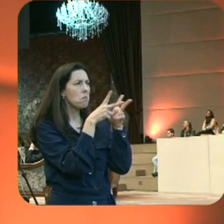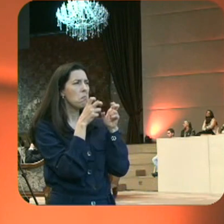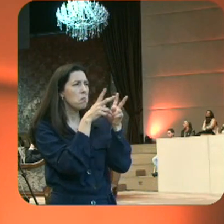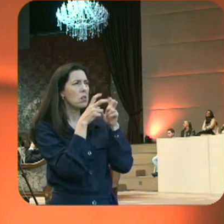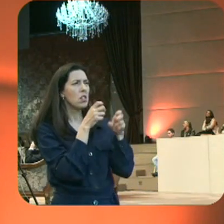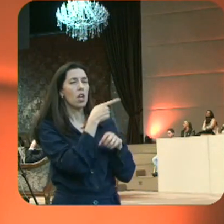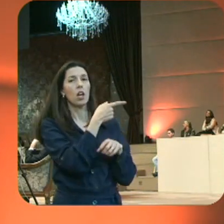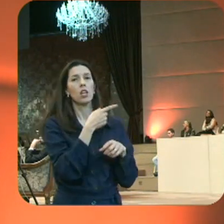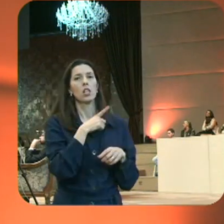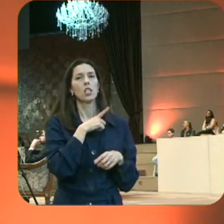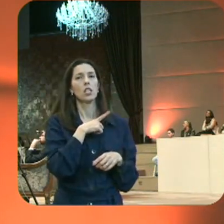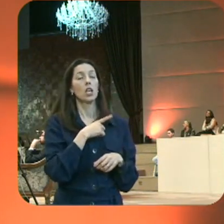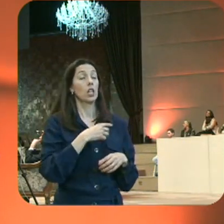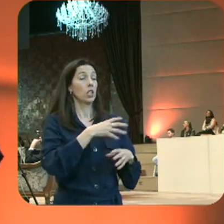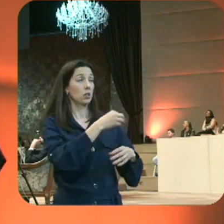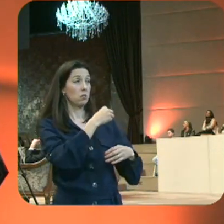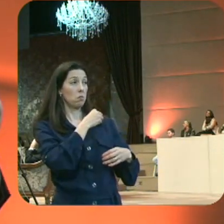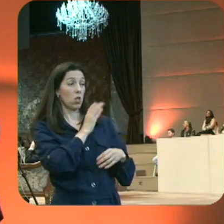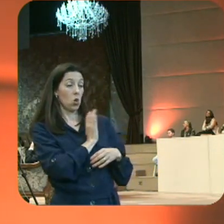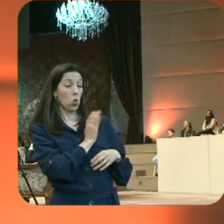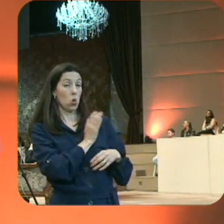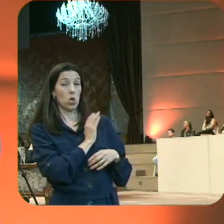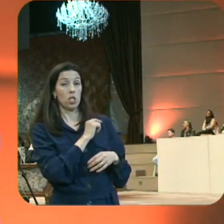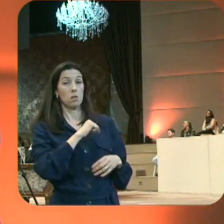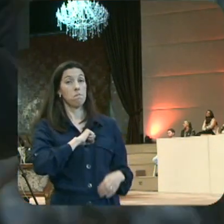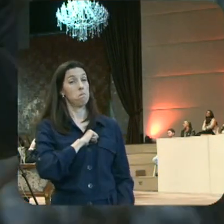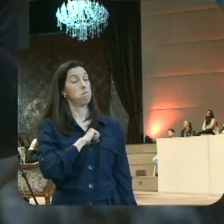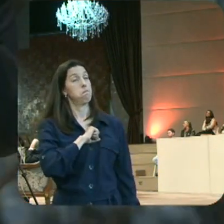do coração dessa criança revolta,